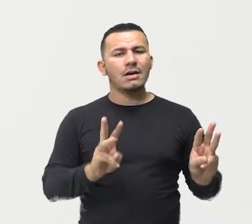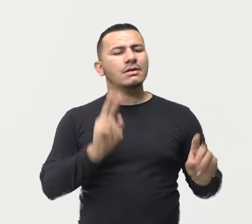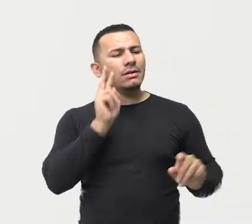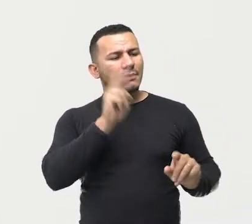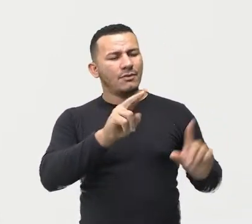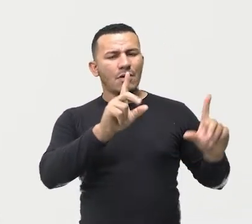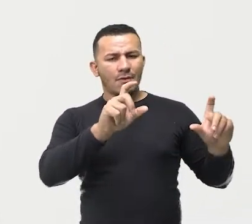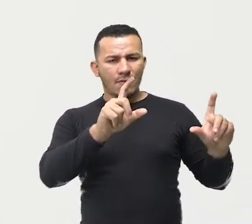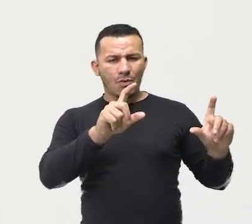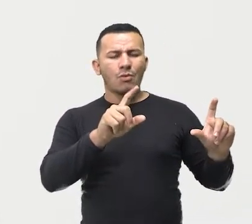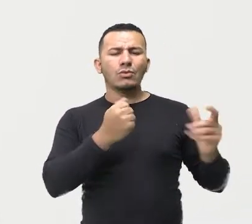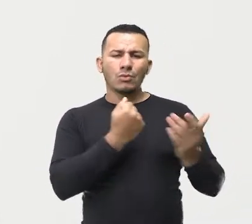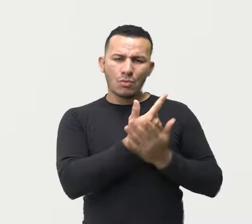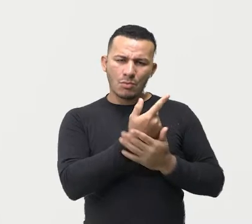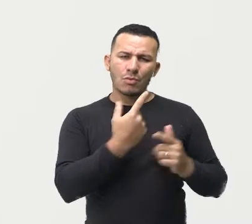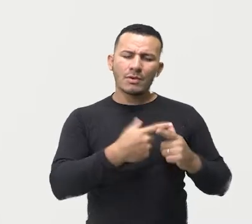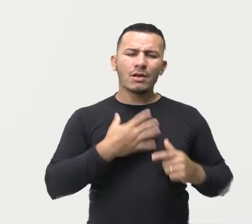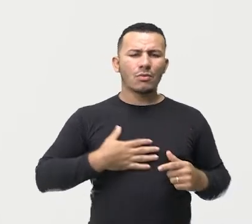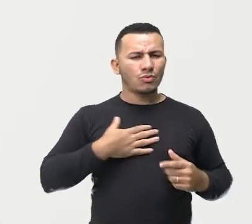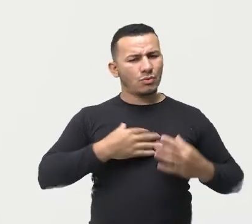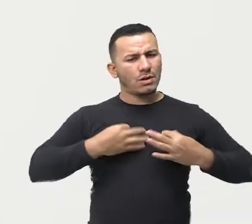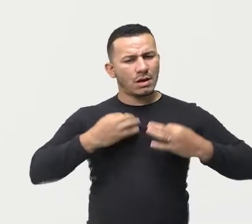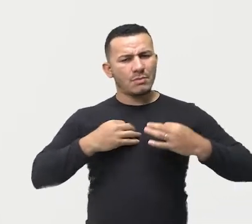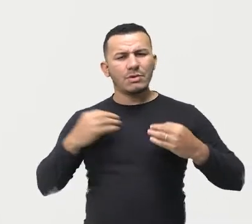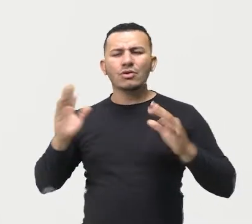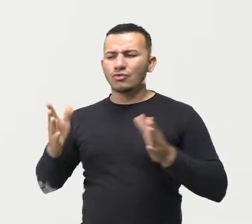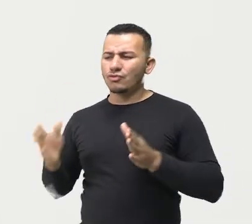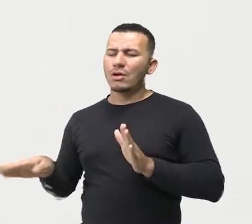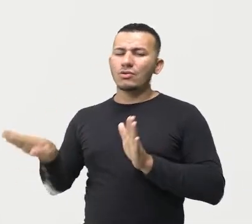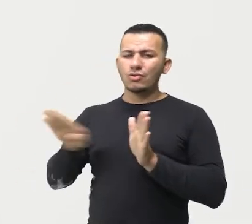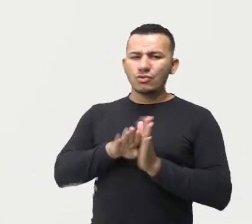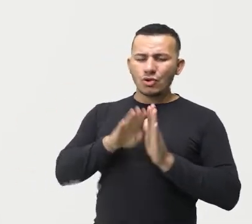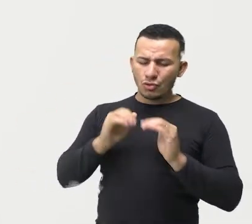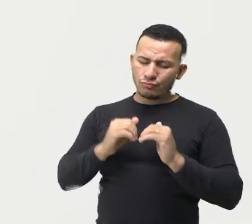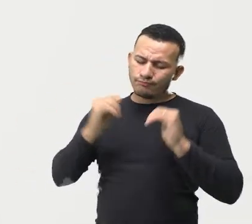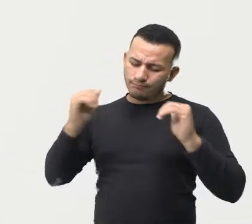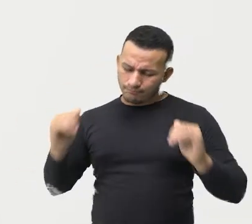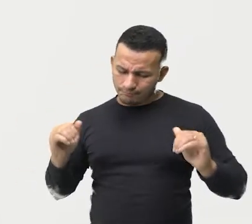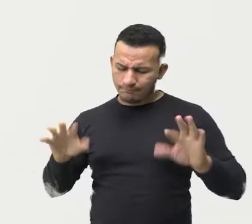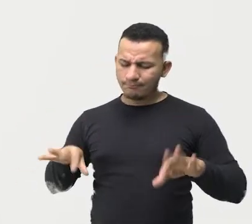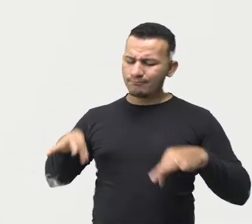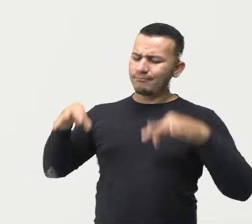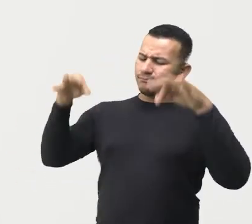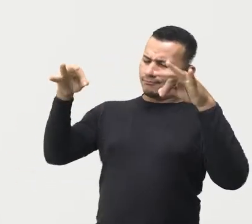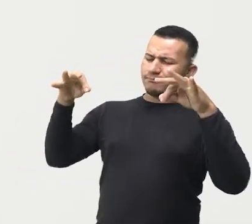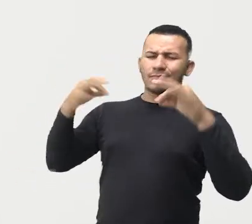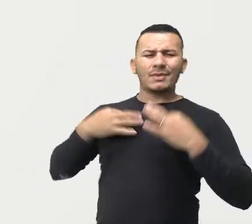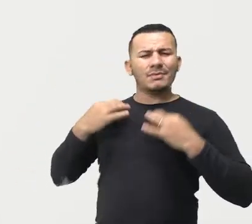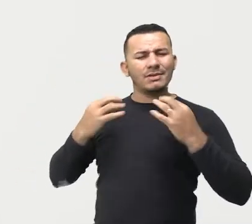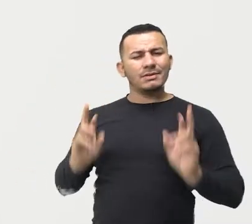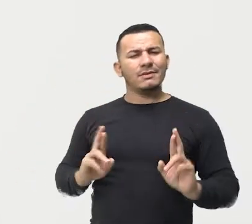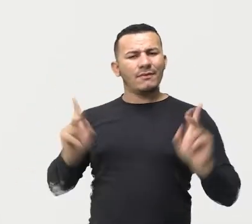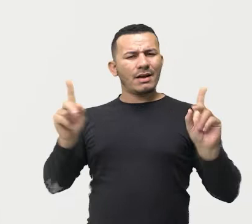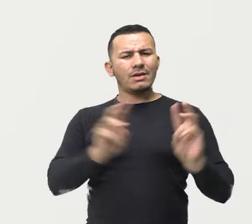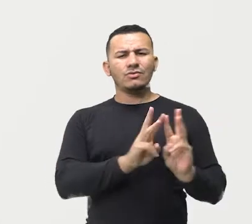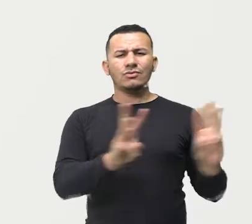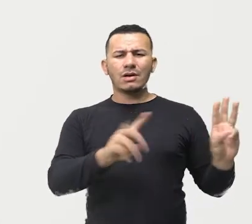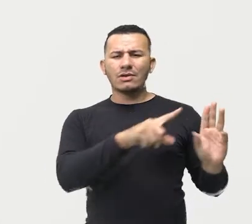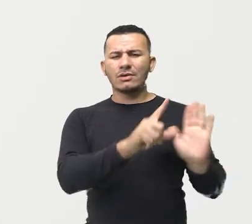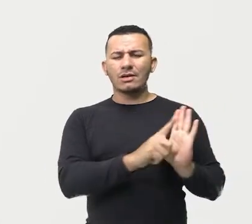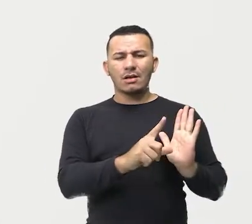foto gostou comprou receber o produto E verificou que esse produto não era o que ela queria